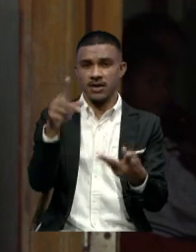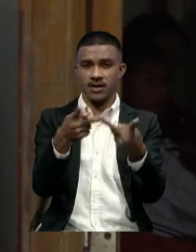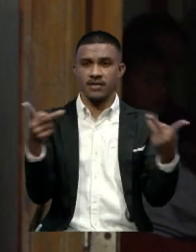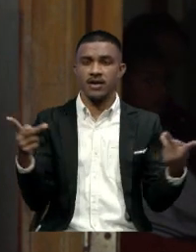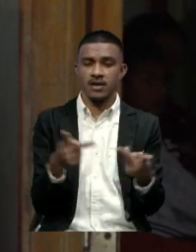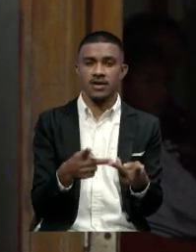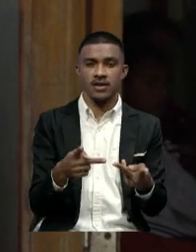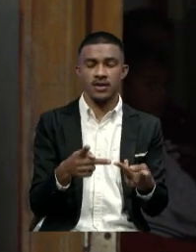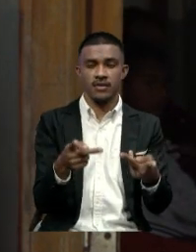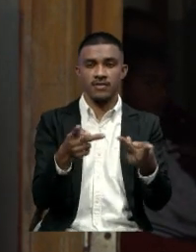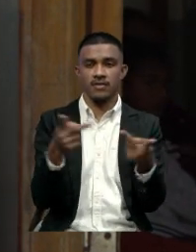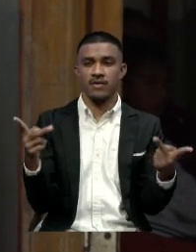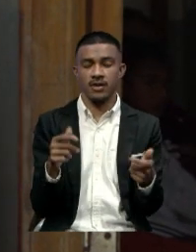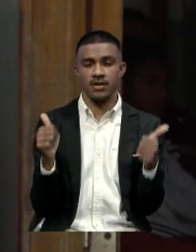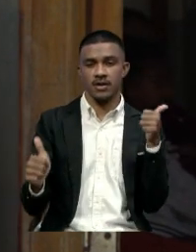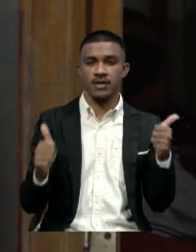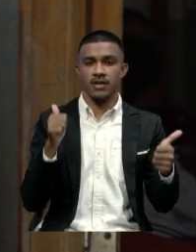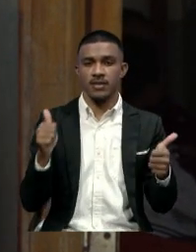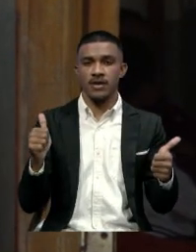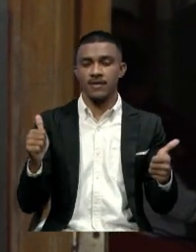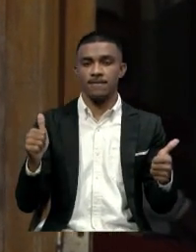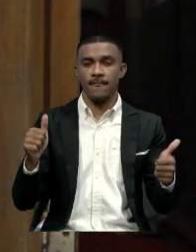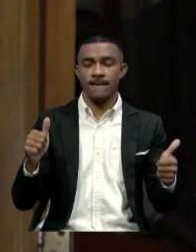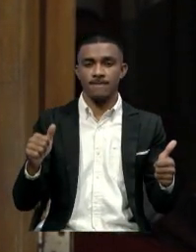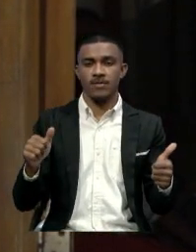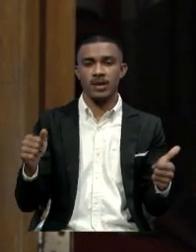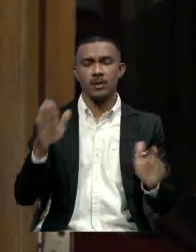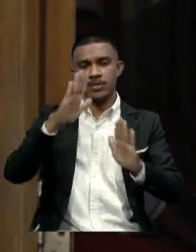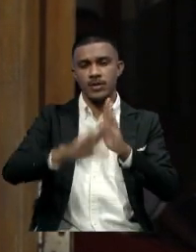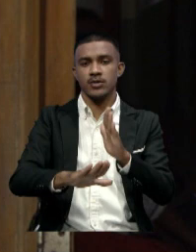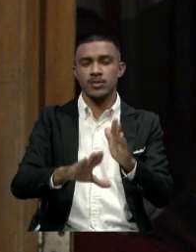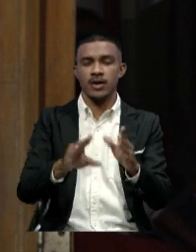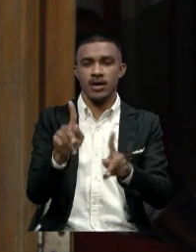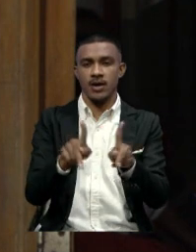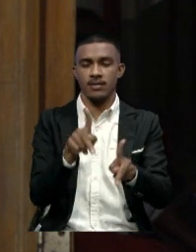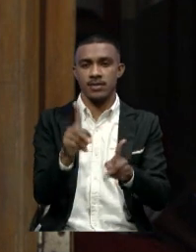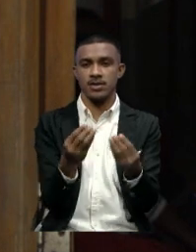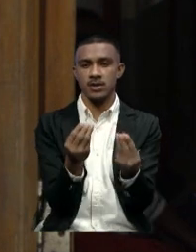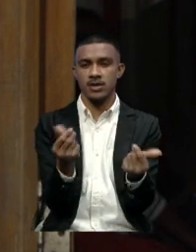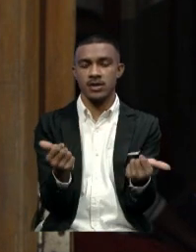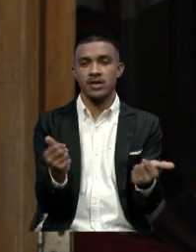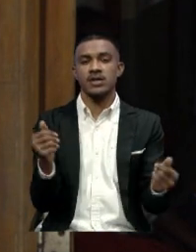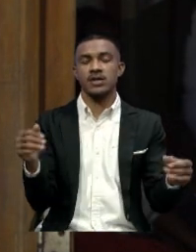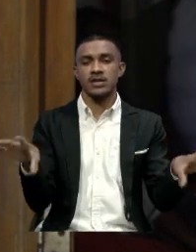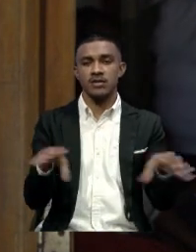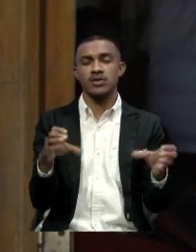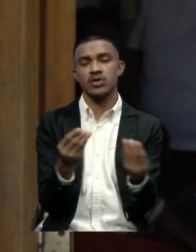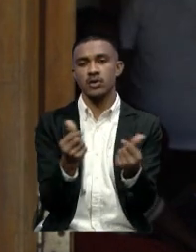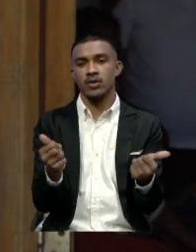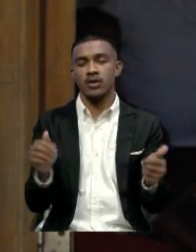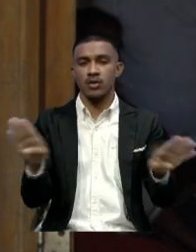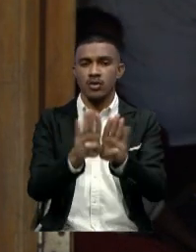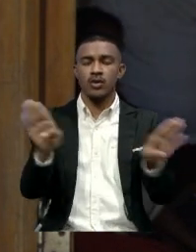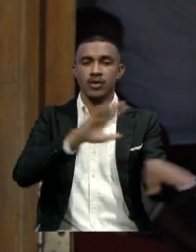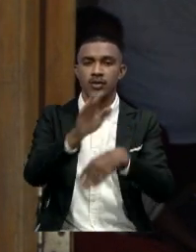menos partera recursos menos pa médico antaun ita lo que va kas ka fo fatimba fat inserance ne sei lai ita lo que in general